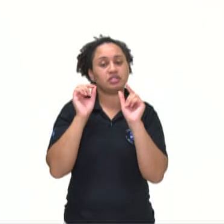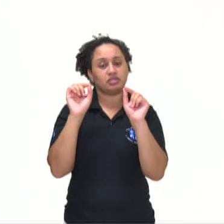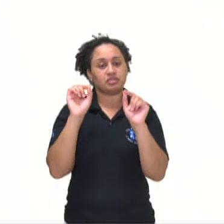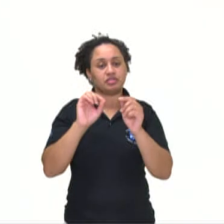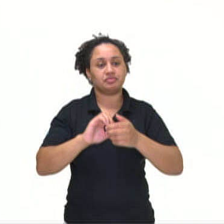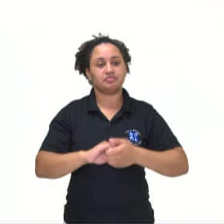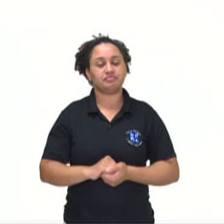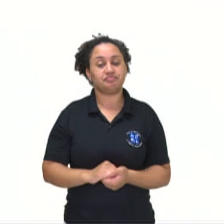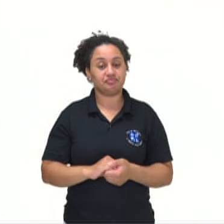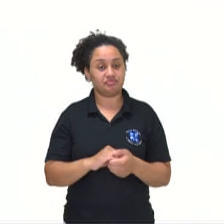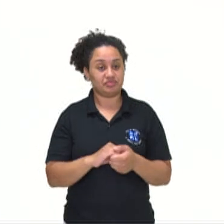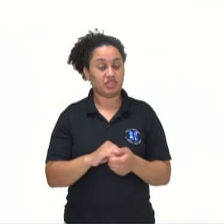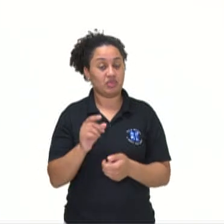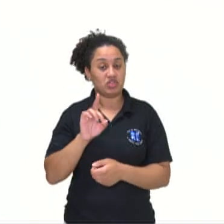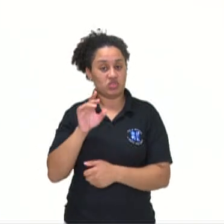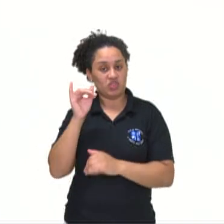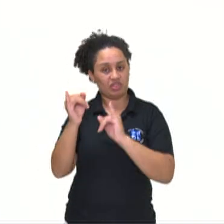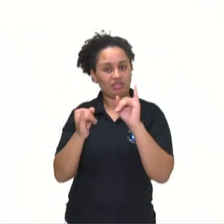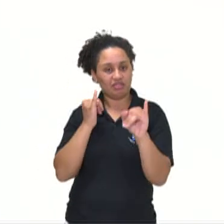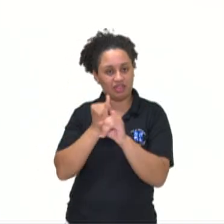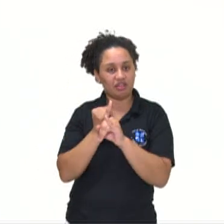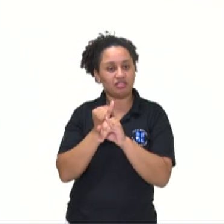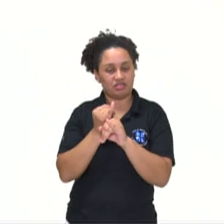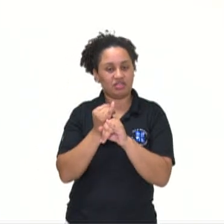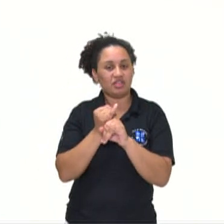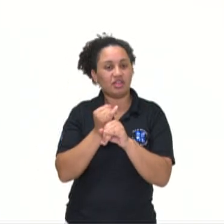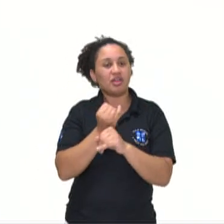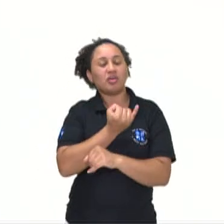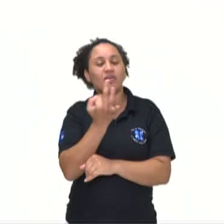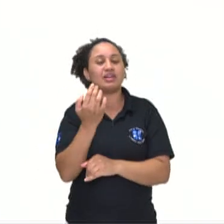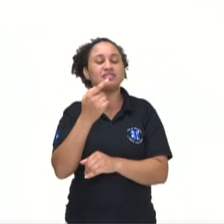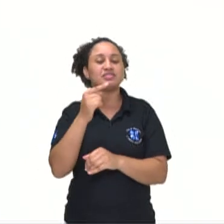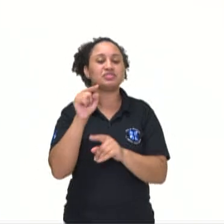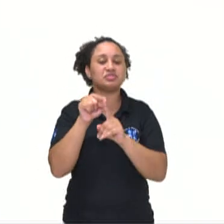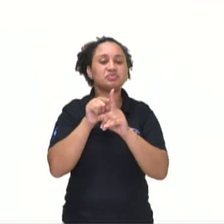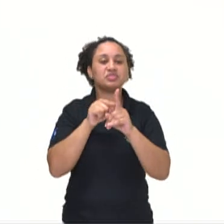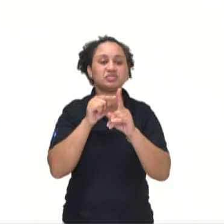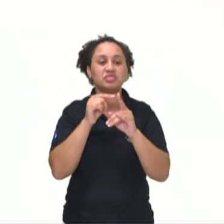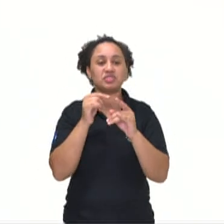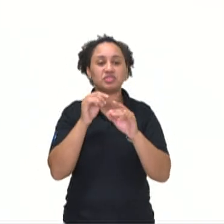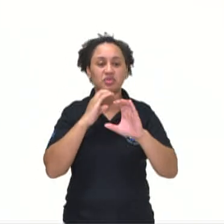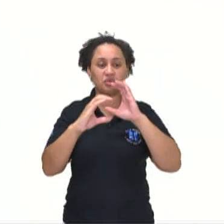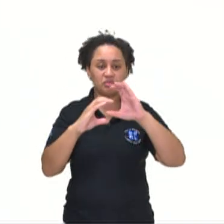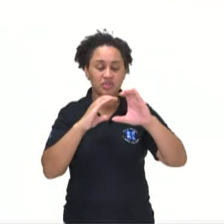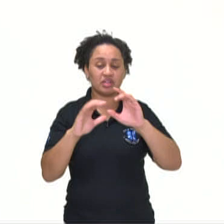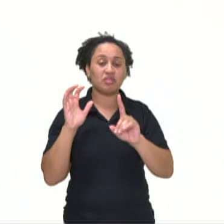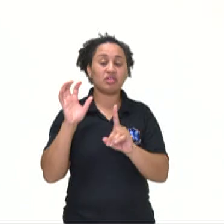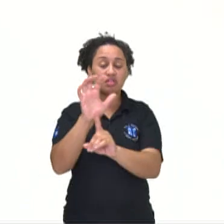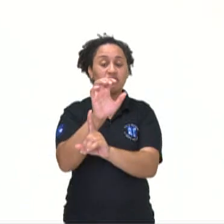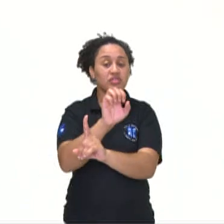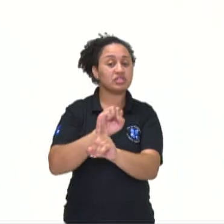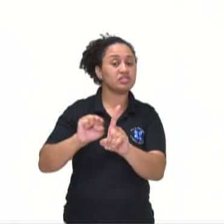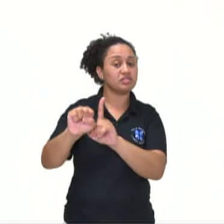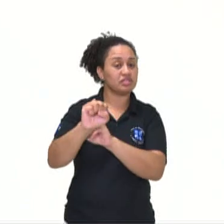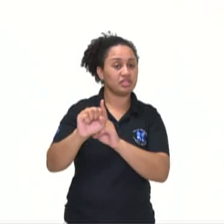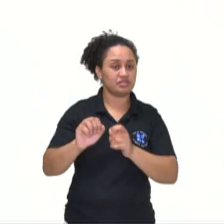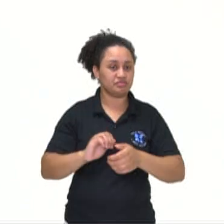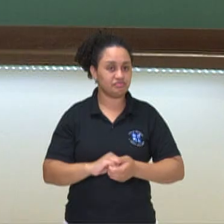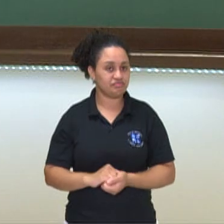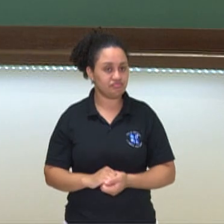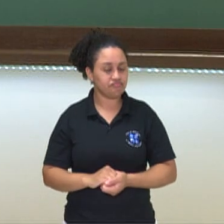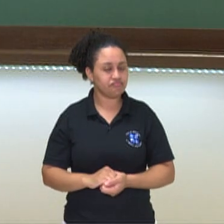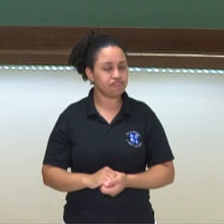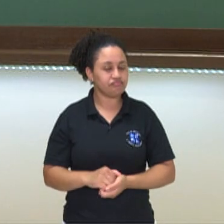aqui, além da internet, quais os outros meios de comunicação que influenciam a sociedade? A gente sempre,